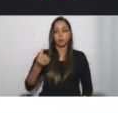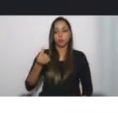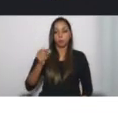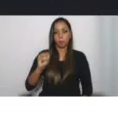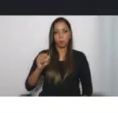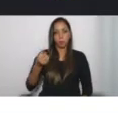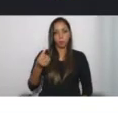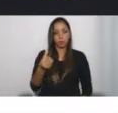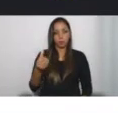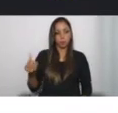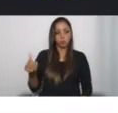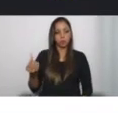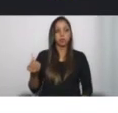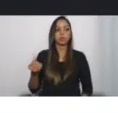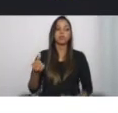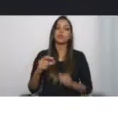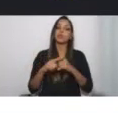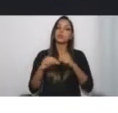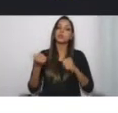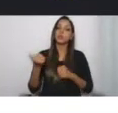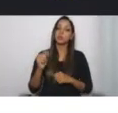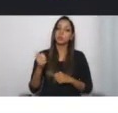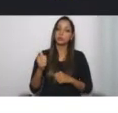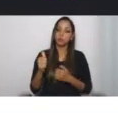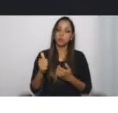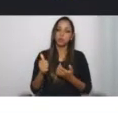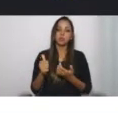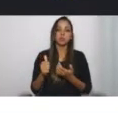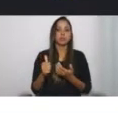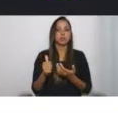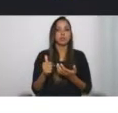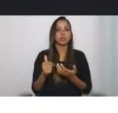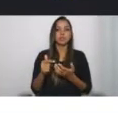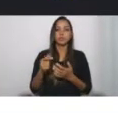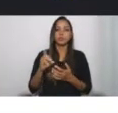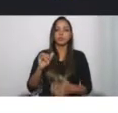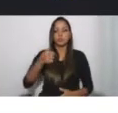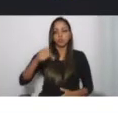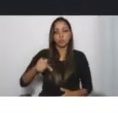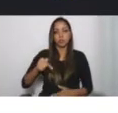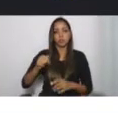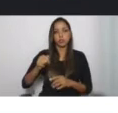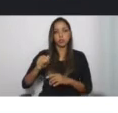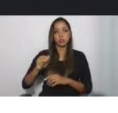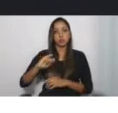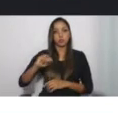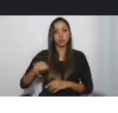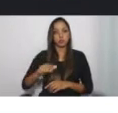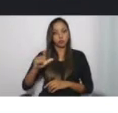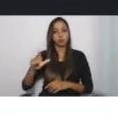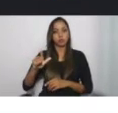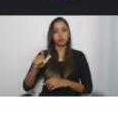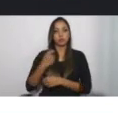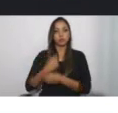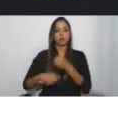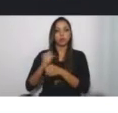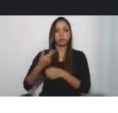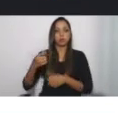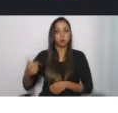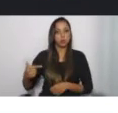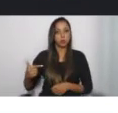11 da Lei 10.520, de 17 de julho de 2002, que estabelece as normas relativas aos procedimentos operacionais a serem observados na